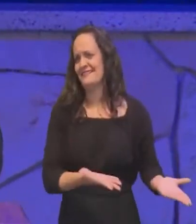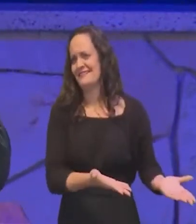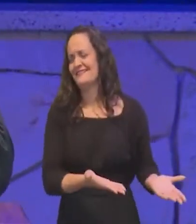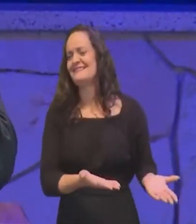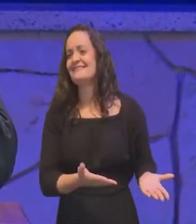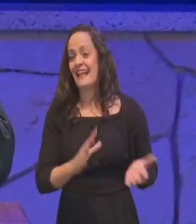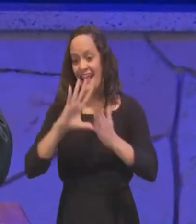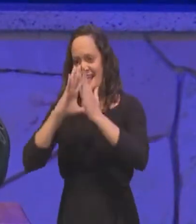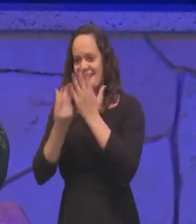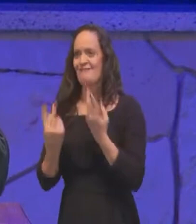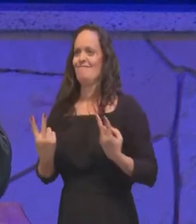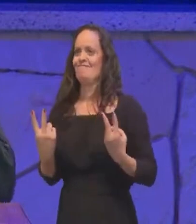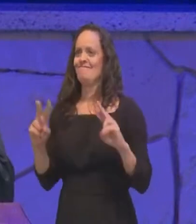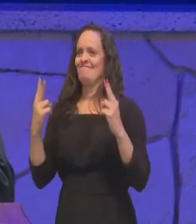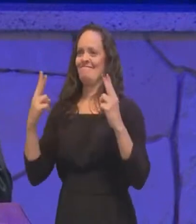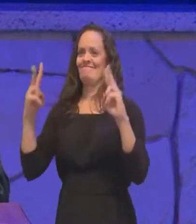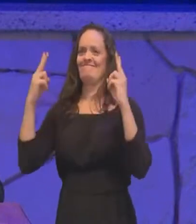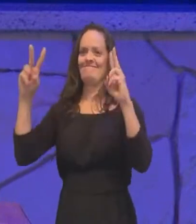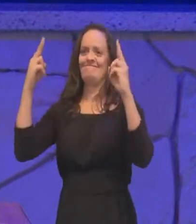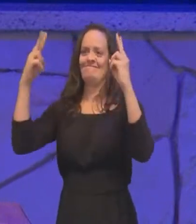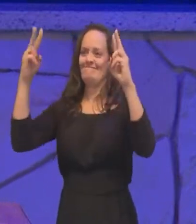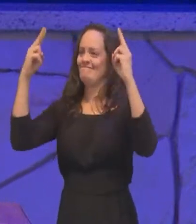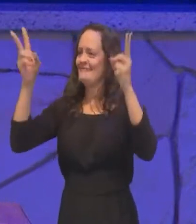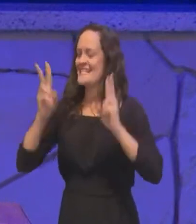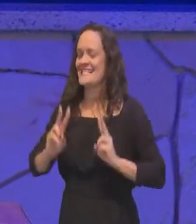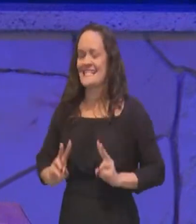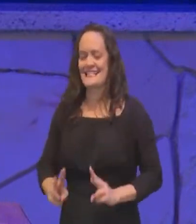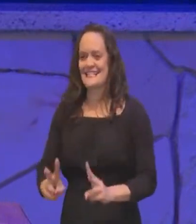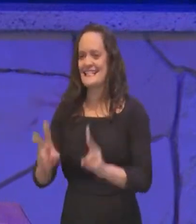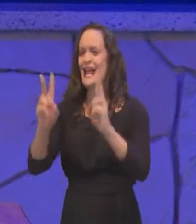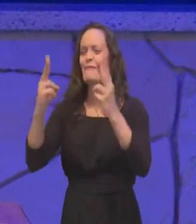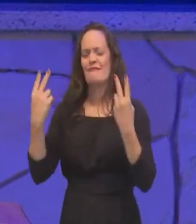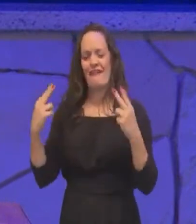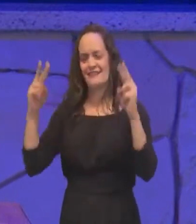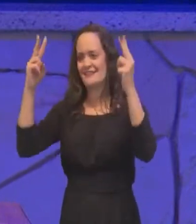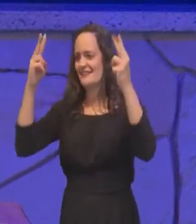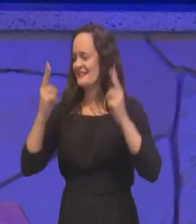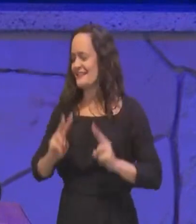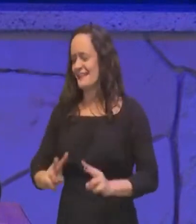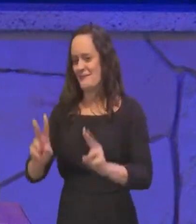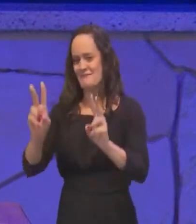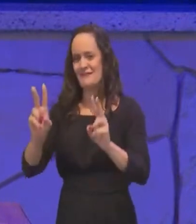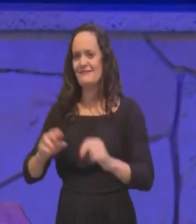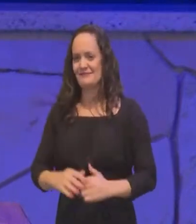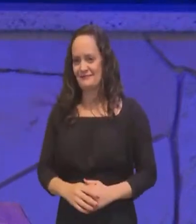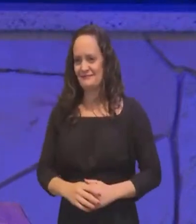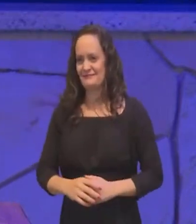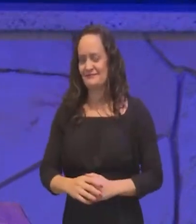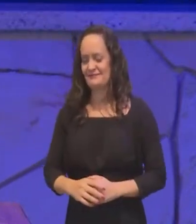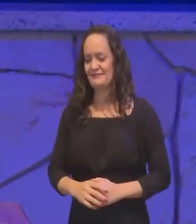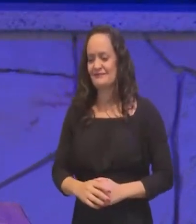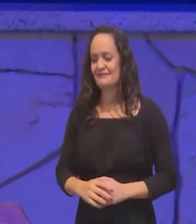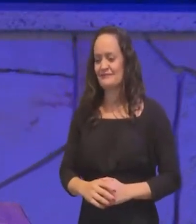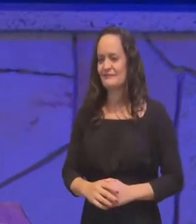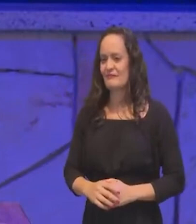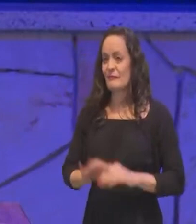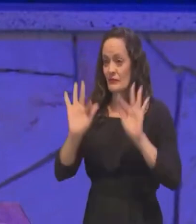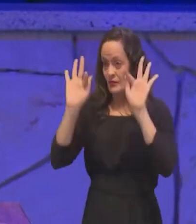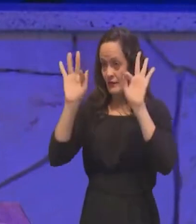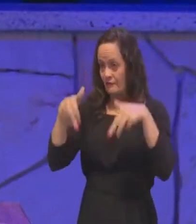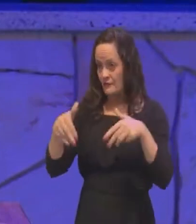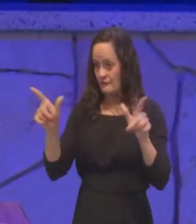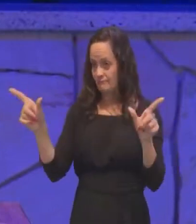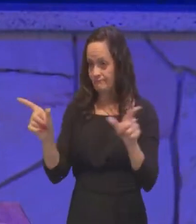a obra do Senhor, mas a igreja do Senhor sempre será vitoriosa. E para concluir, meus